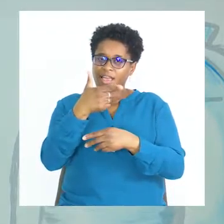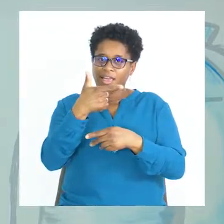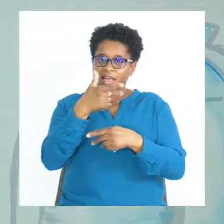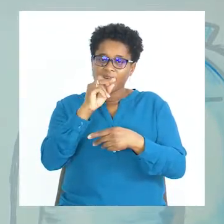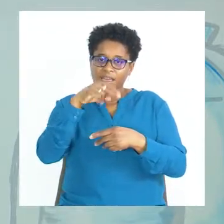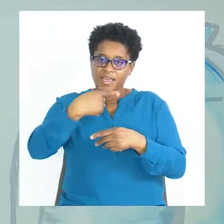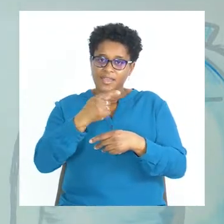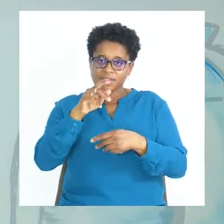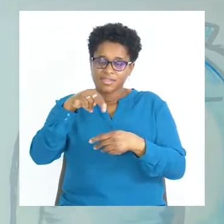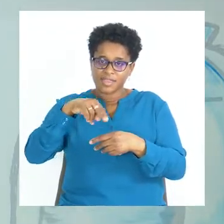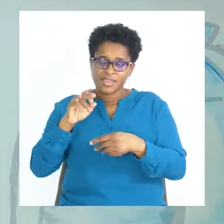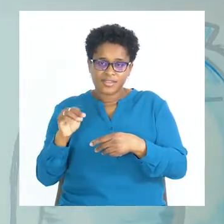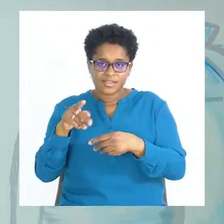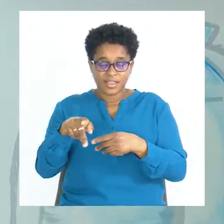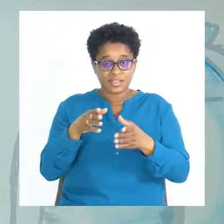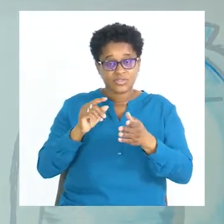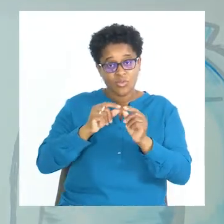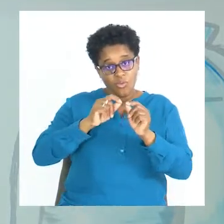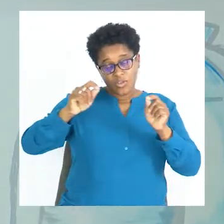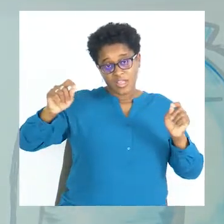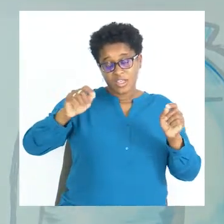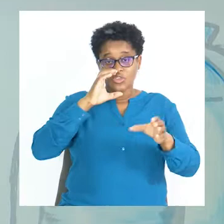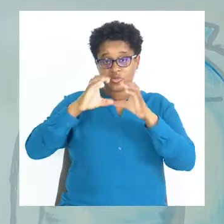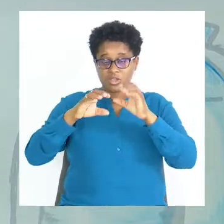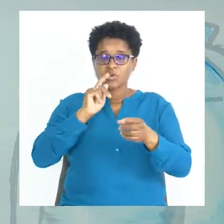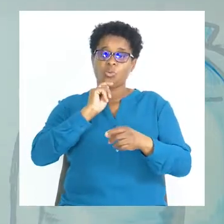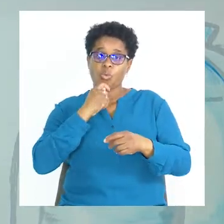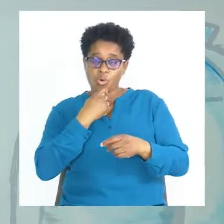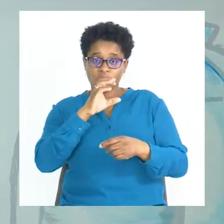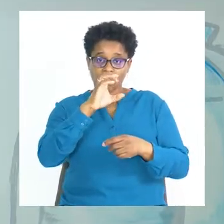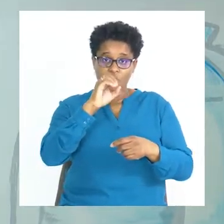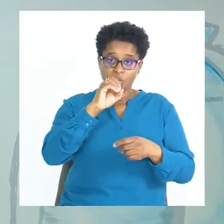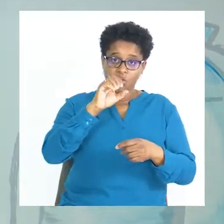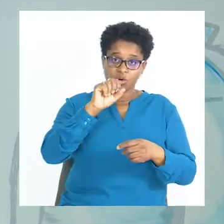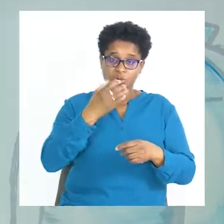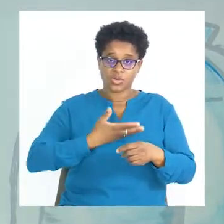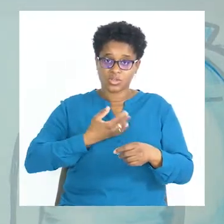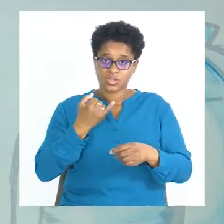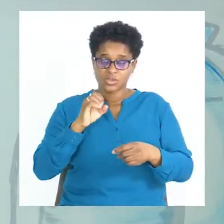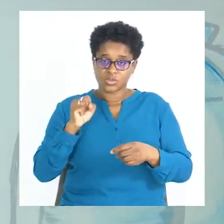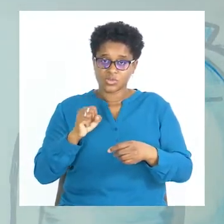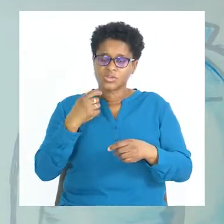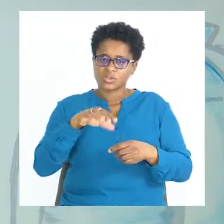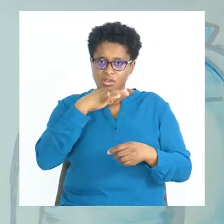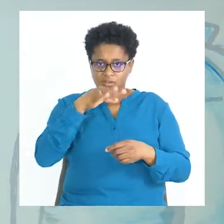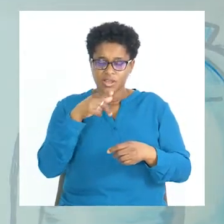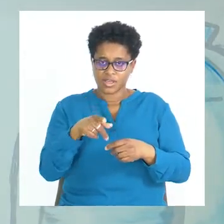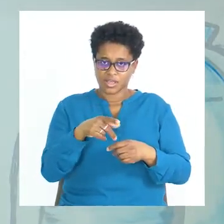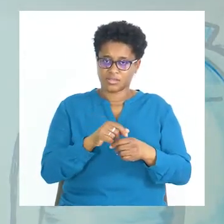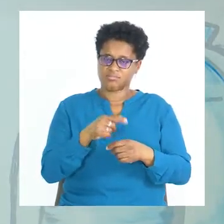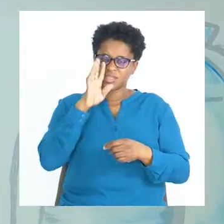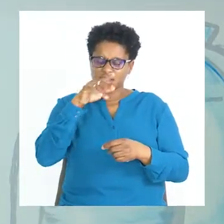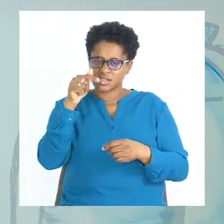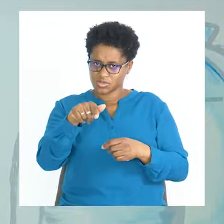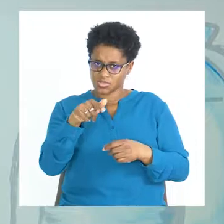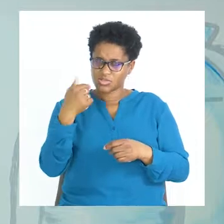essa linha que estamos, é a linha de comunicação. O código. Estou a falar português. Então, esse é o código. Se estiver na